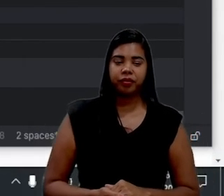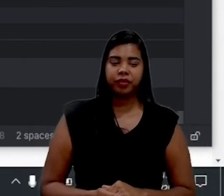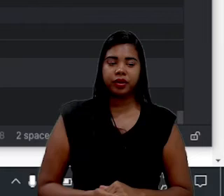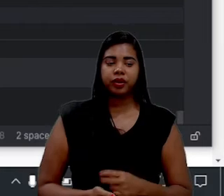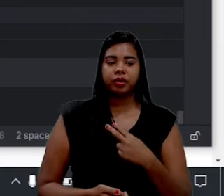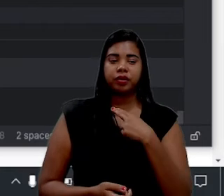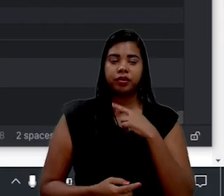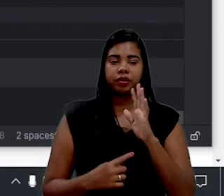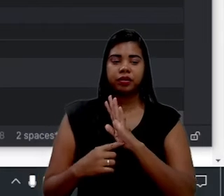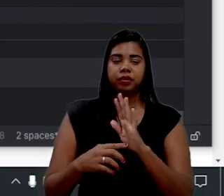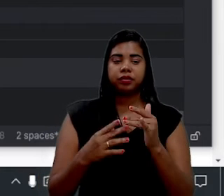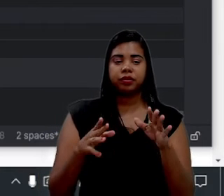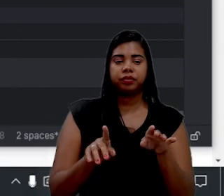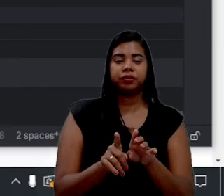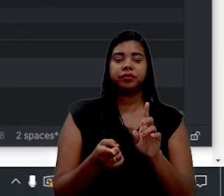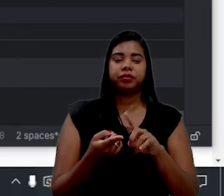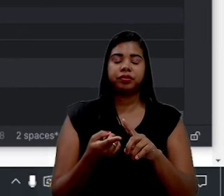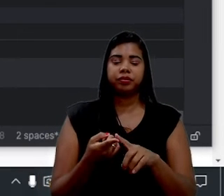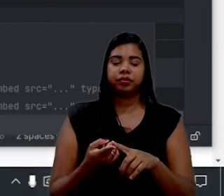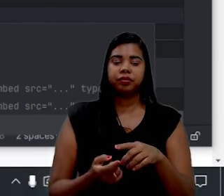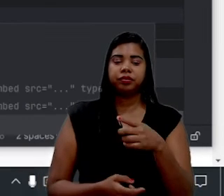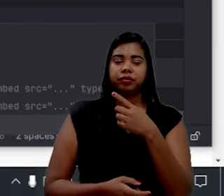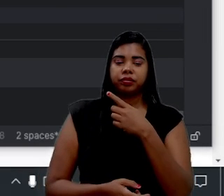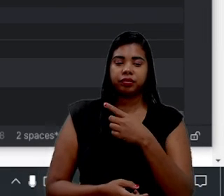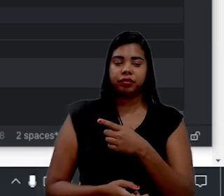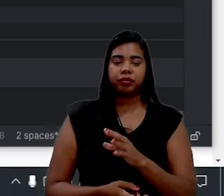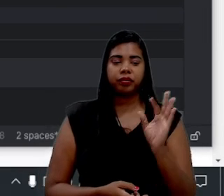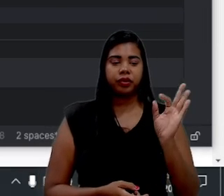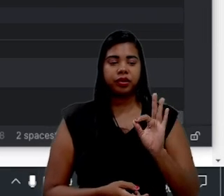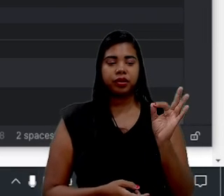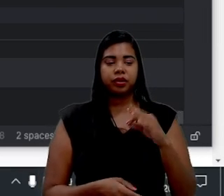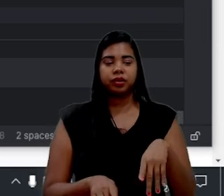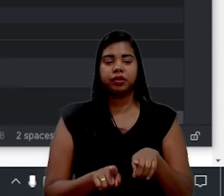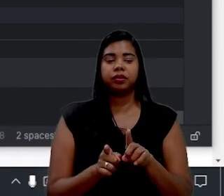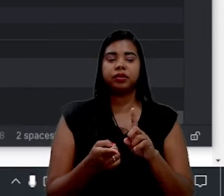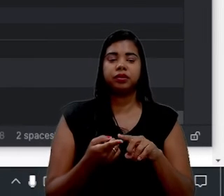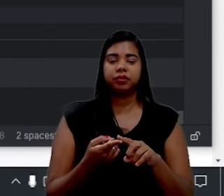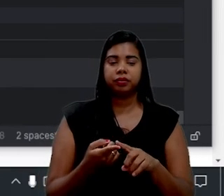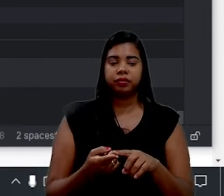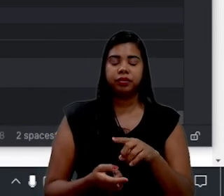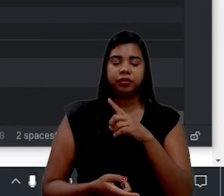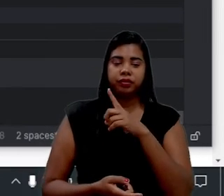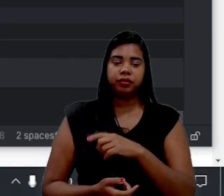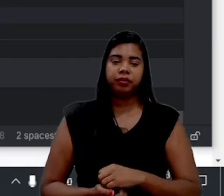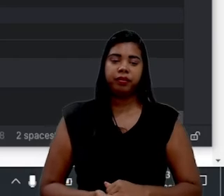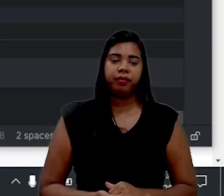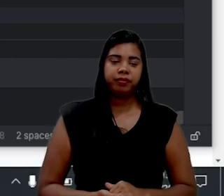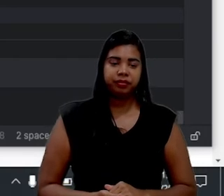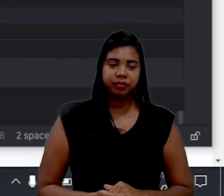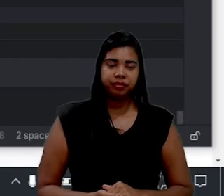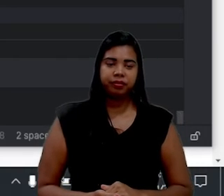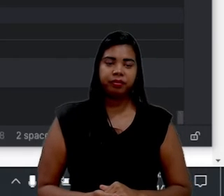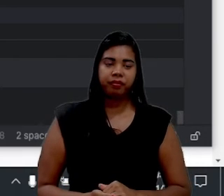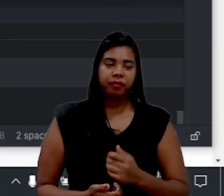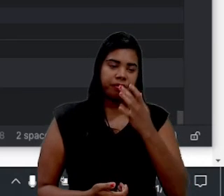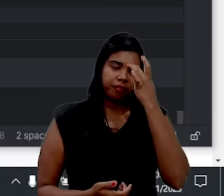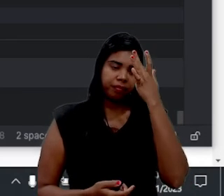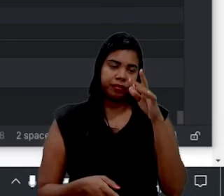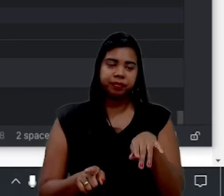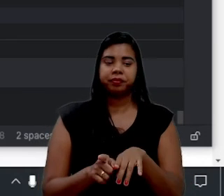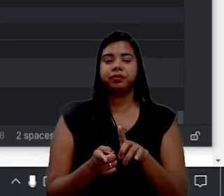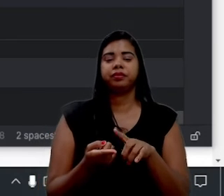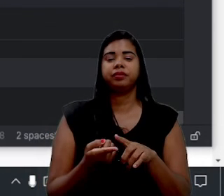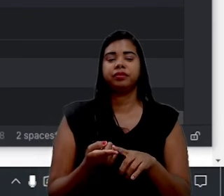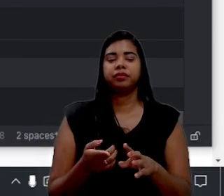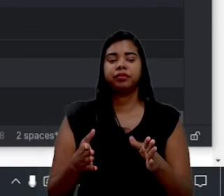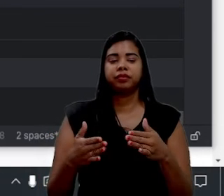E do mesmo jeito que a gente abriu a chave, botou percentual, a gente bota percentual dá um espaço e coloca end if, que é